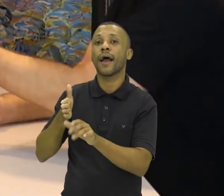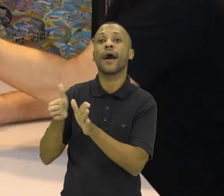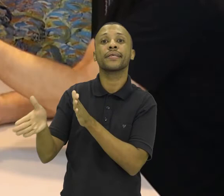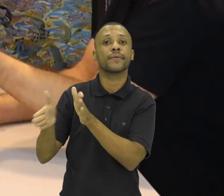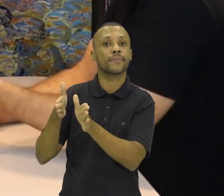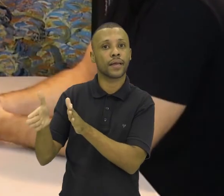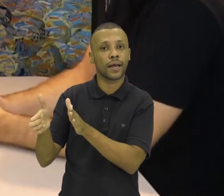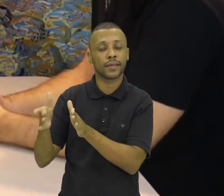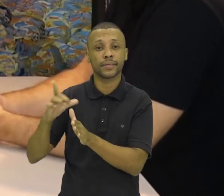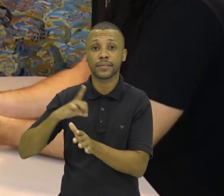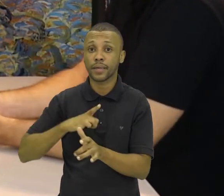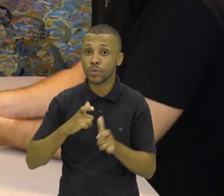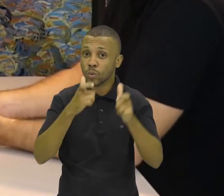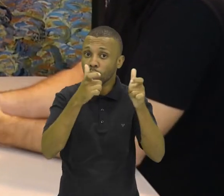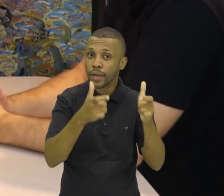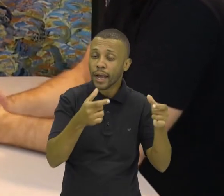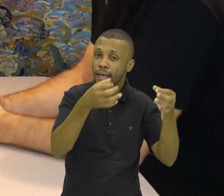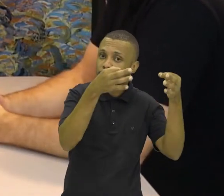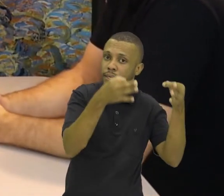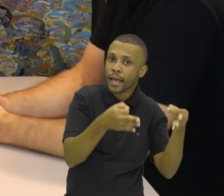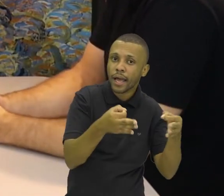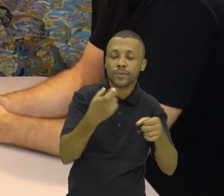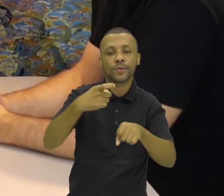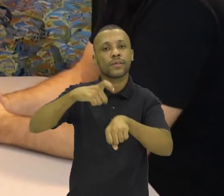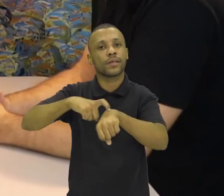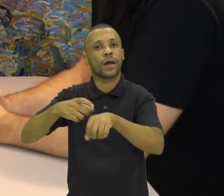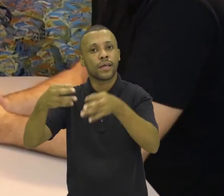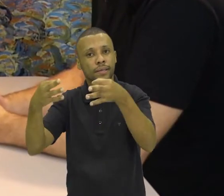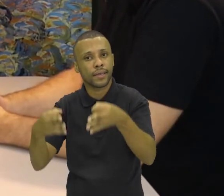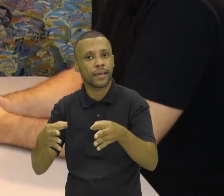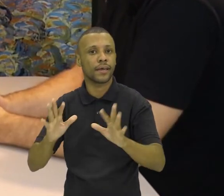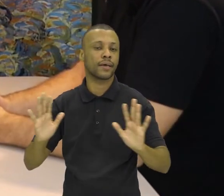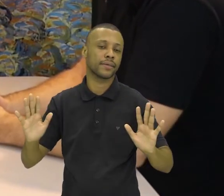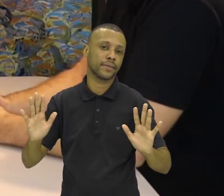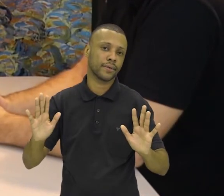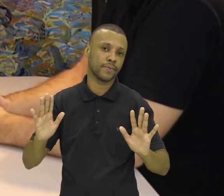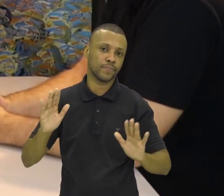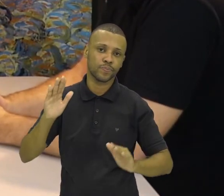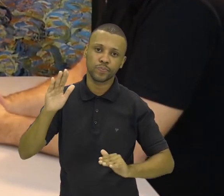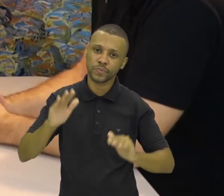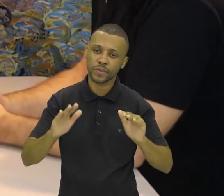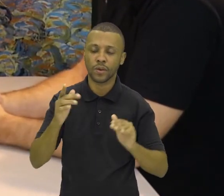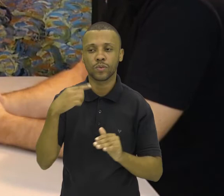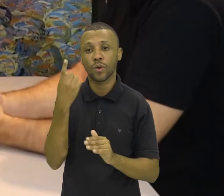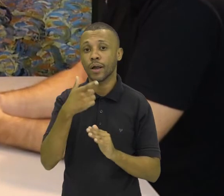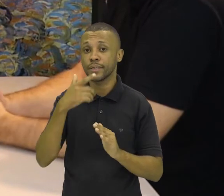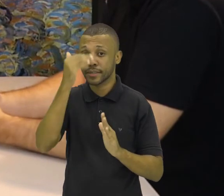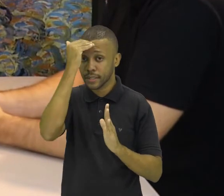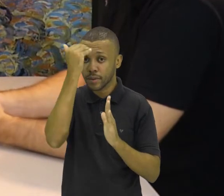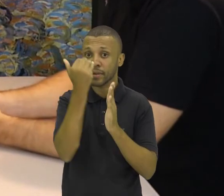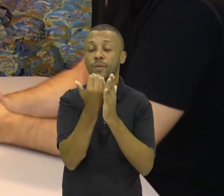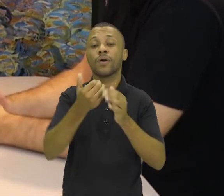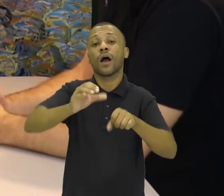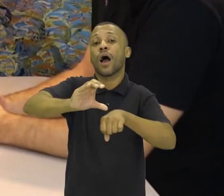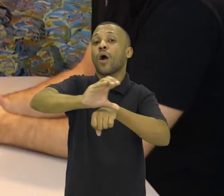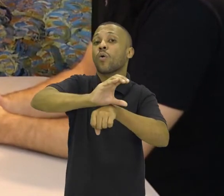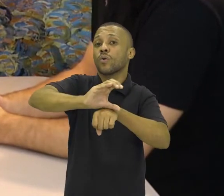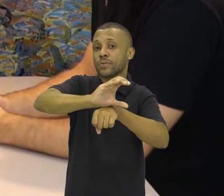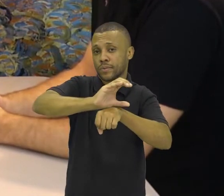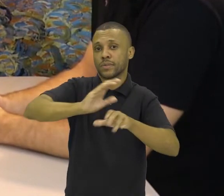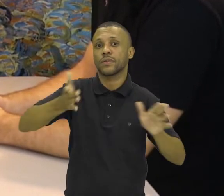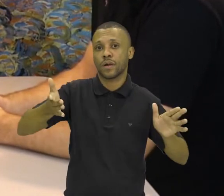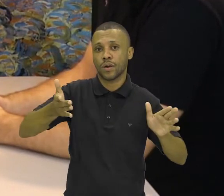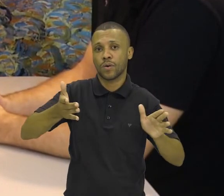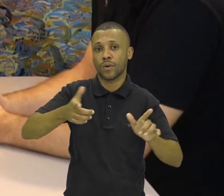estava no lugar certo, na hora certa, quando o governo procurou, né, as instituições para Sim. fazer o recrutamento das pessoas para